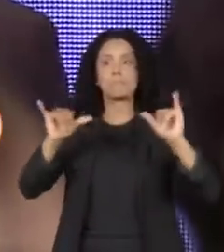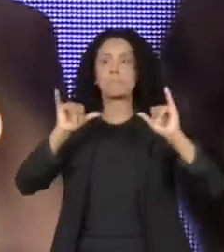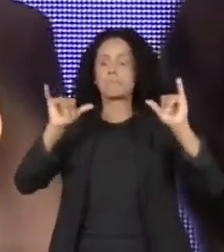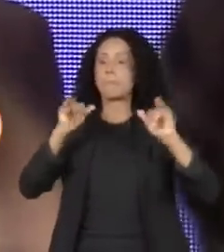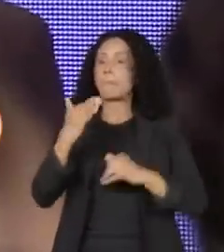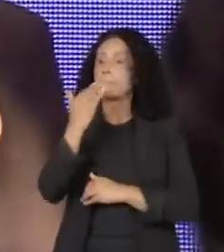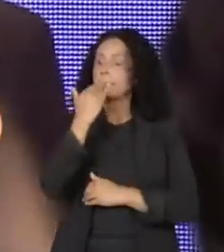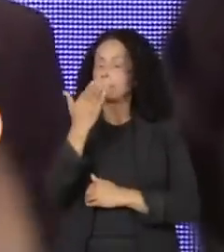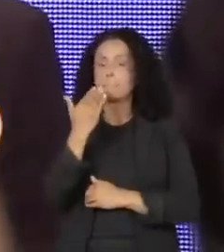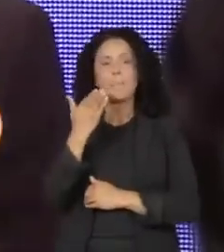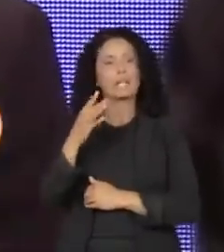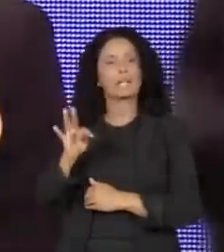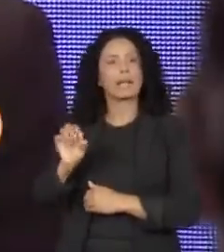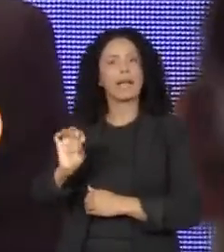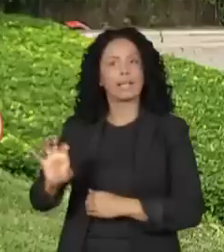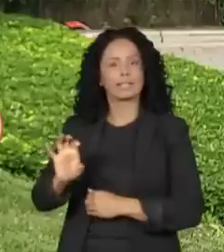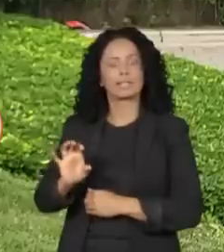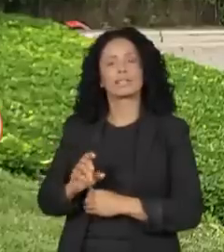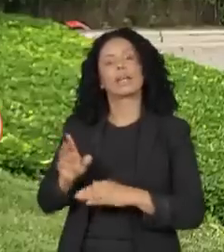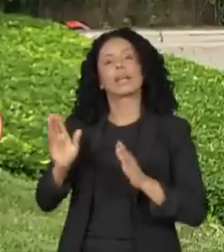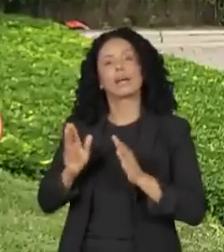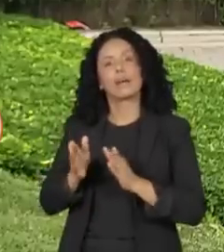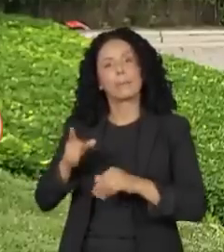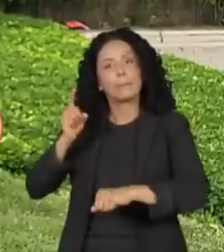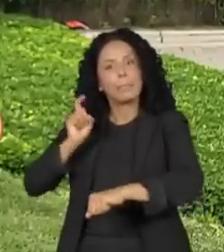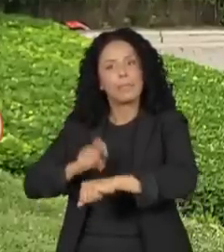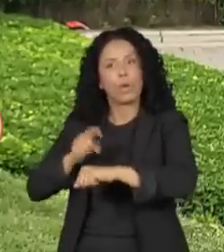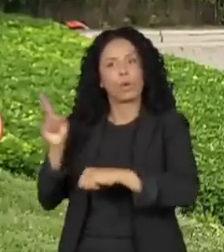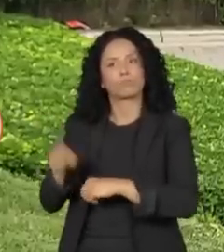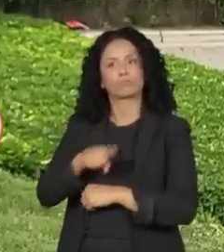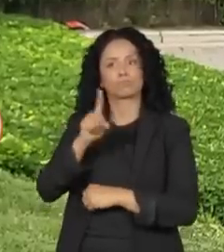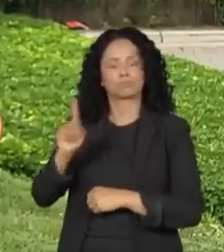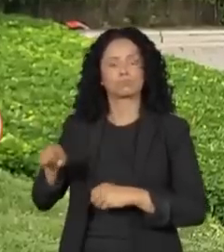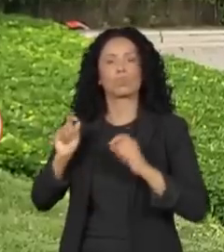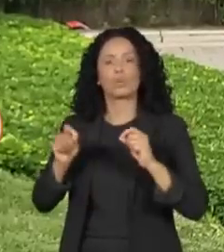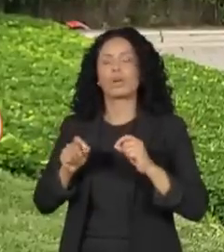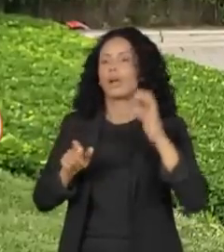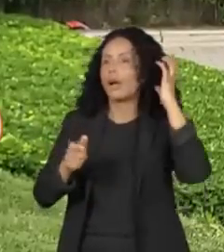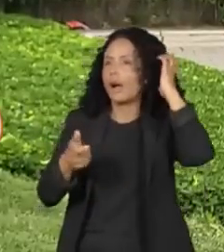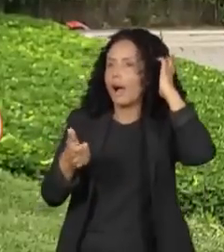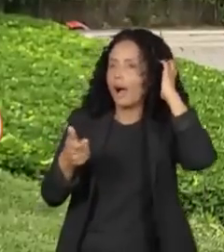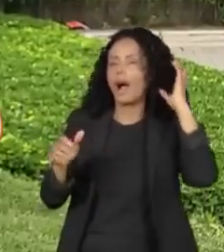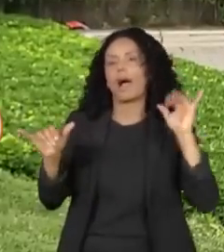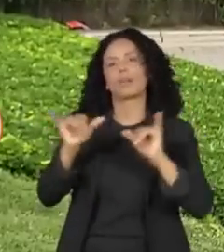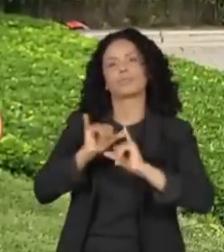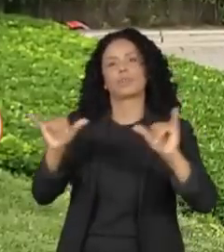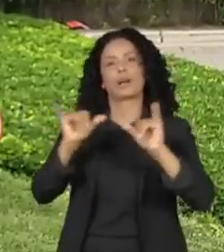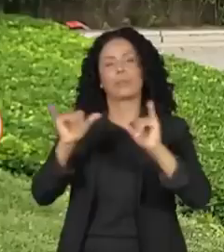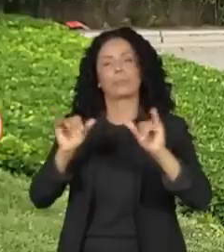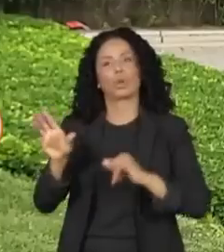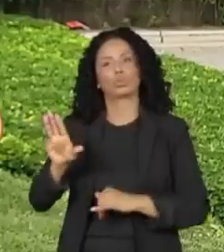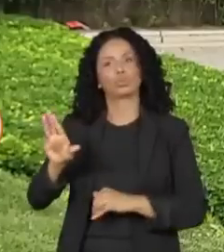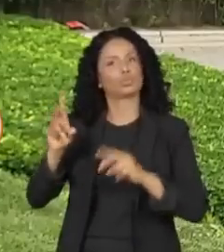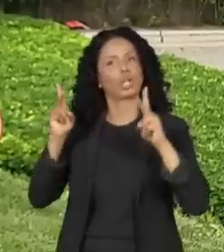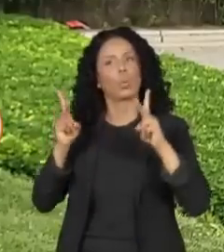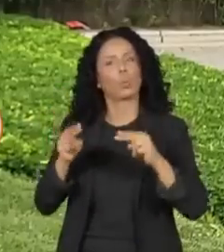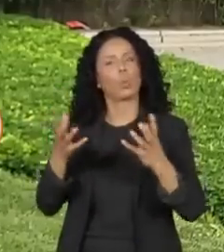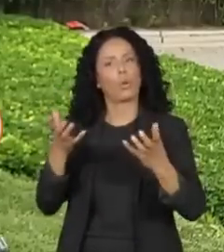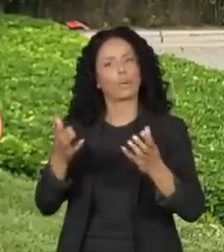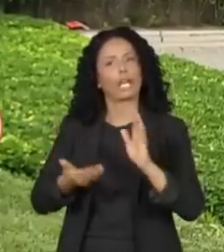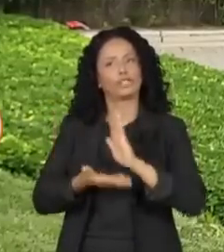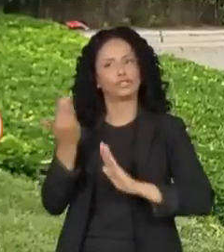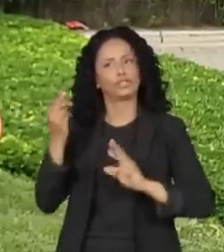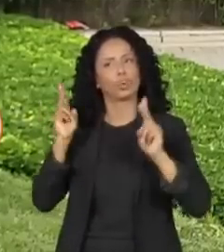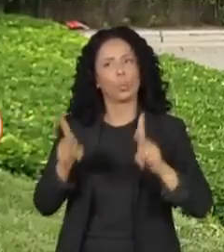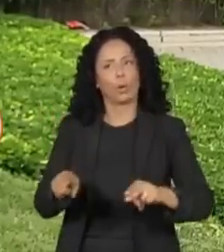a imediata suspensão também das inserções de rádio da campanha do candidato Lula. Em um despacho na